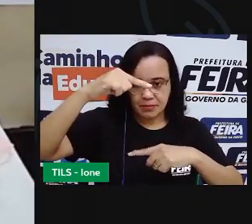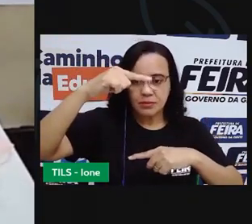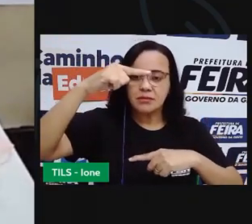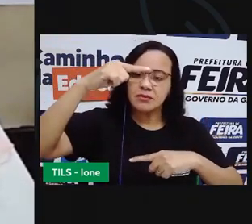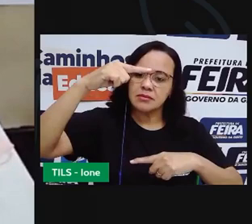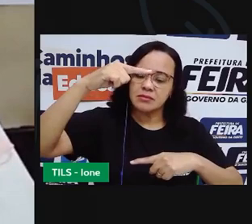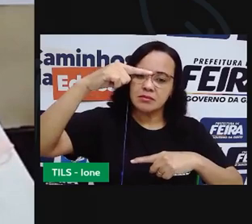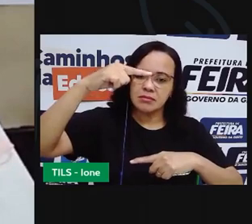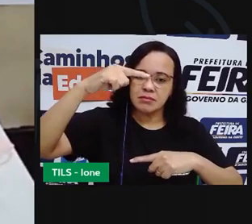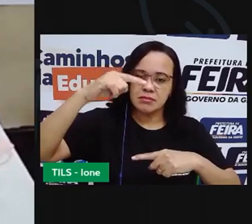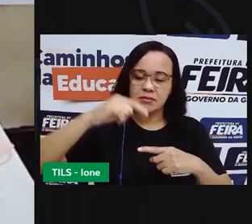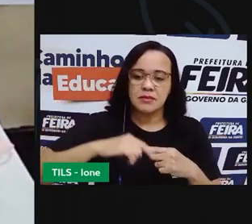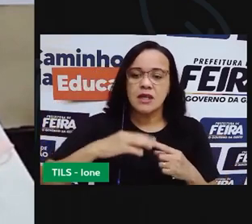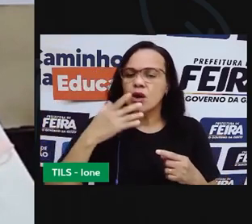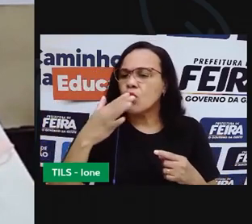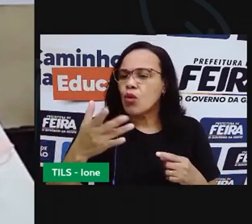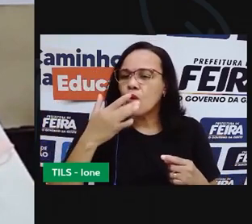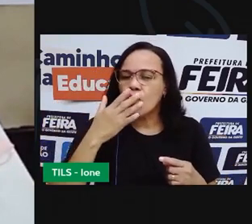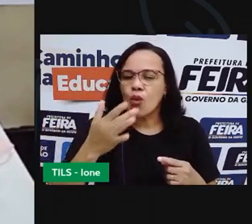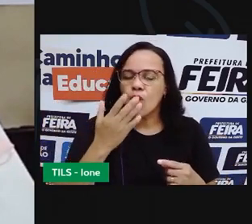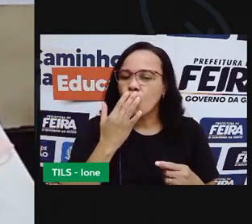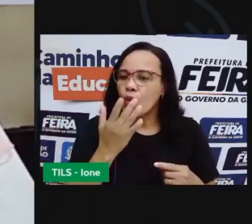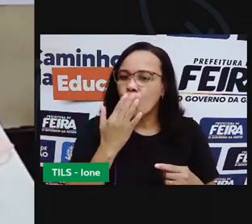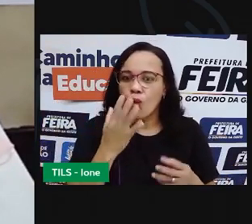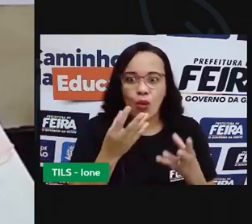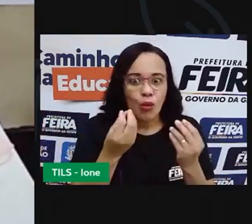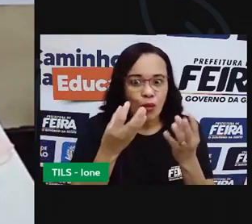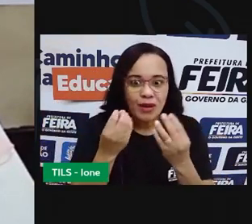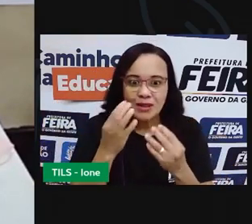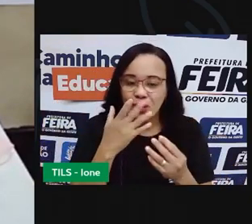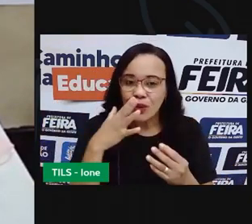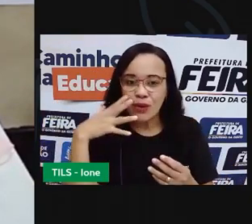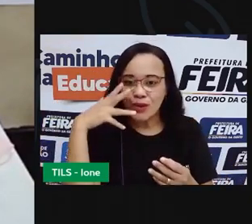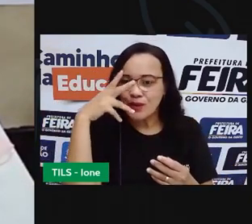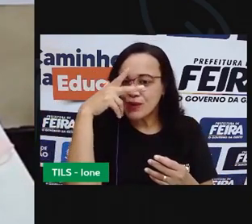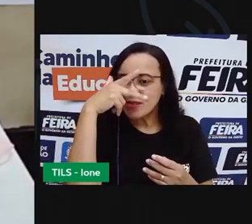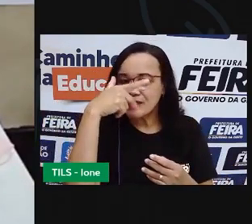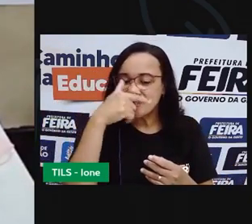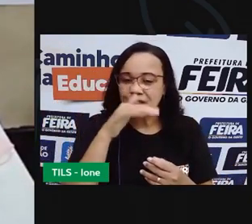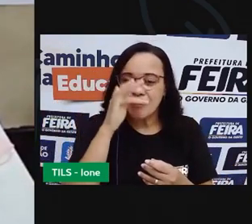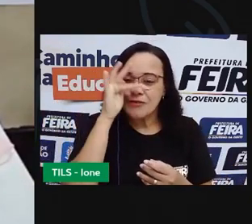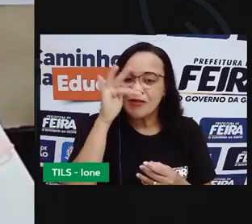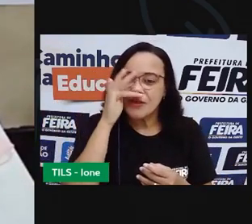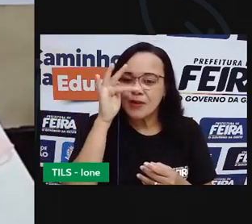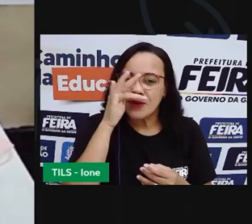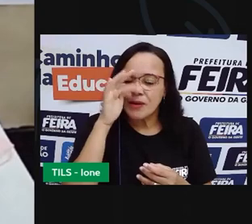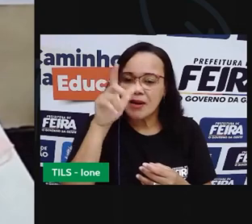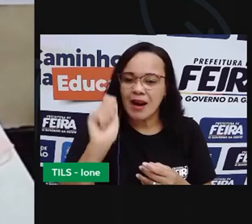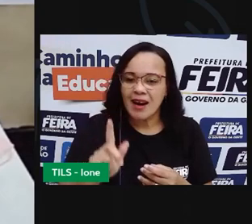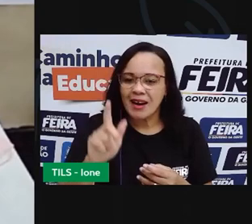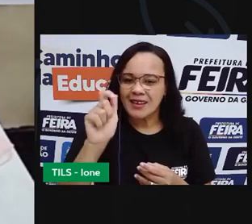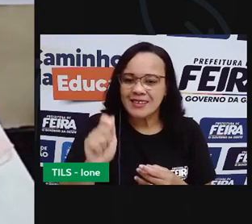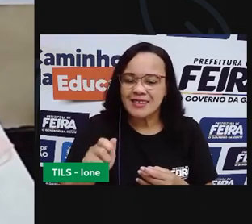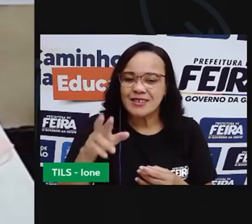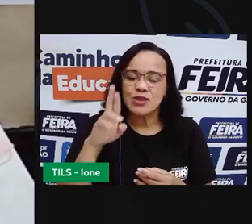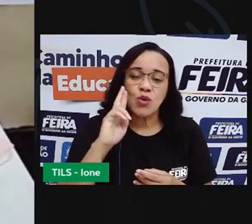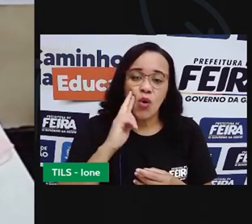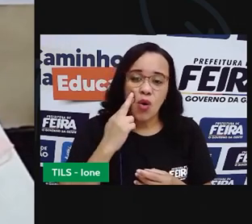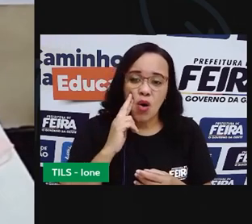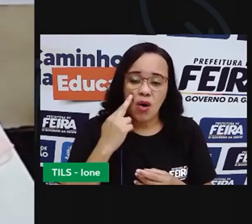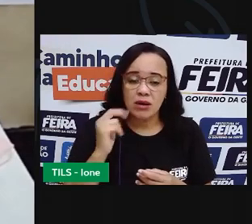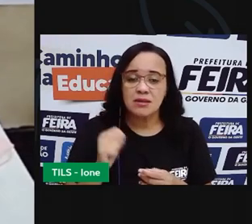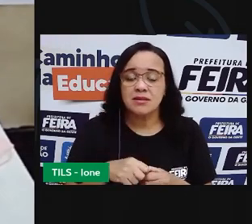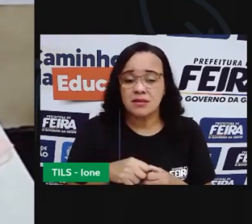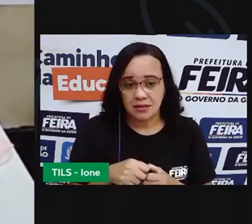Ele tem a capa colorida. Ó. Uma capa com flores azul, rosas com fundo azul. E